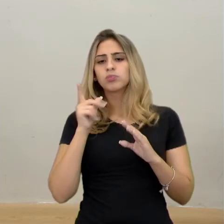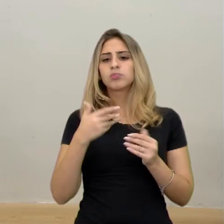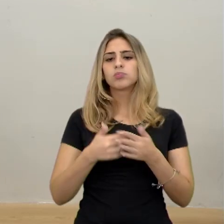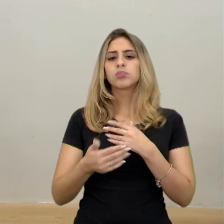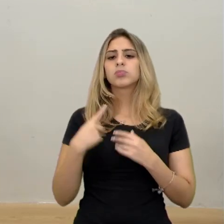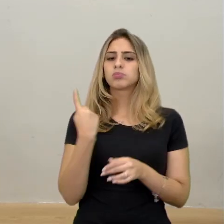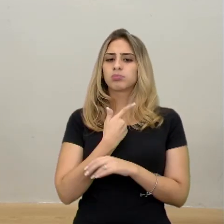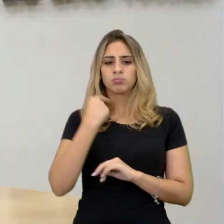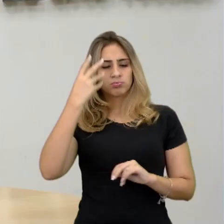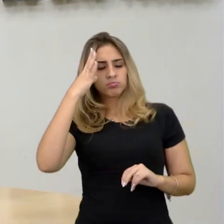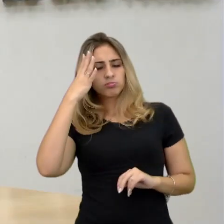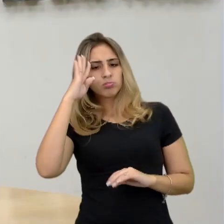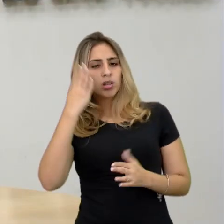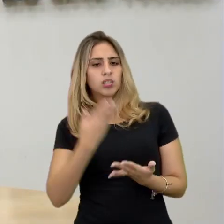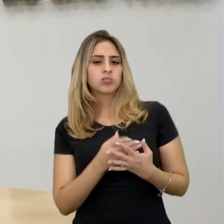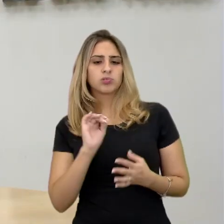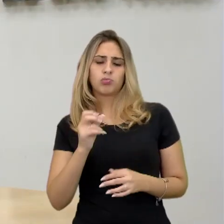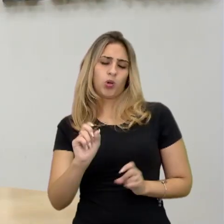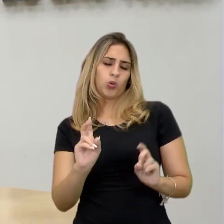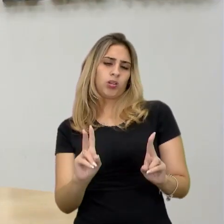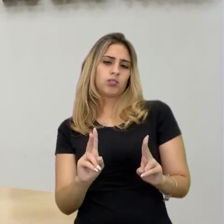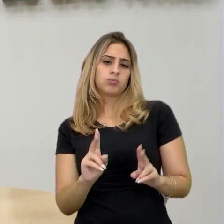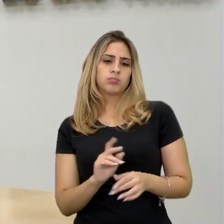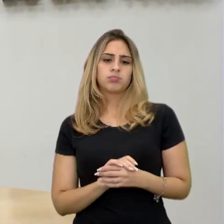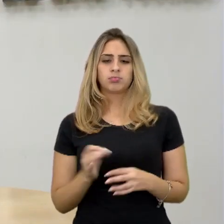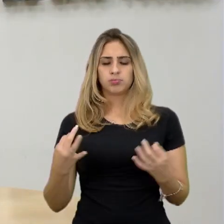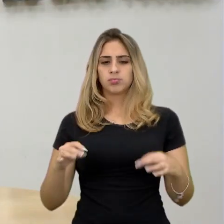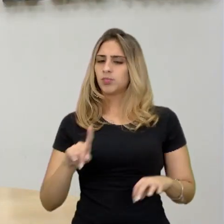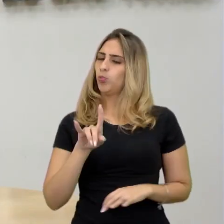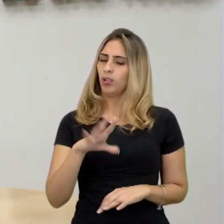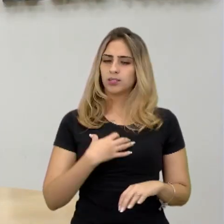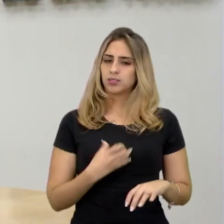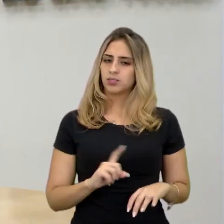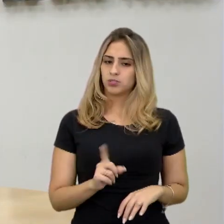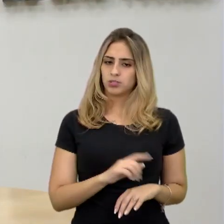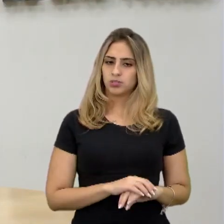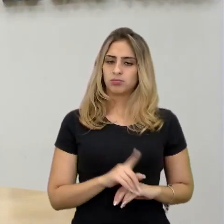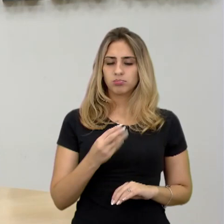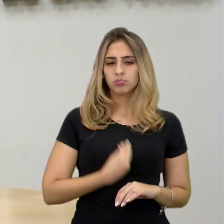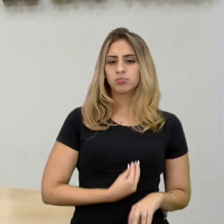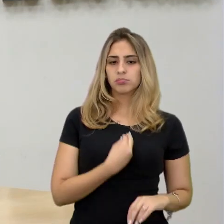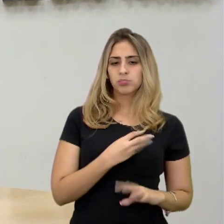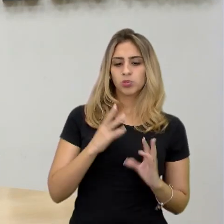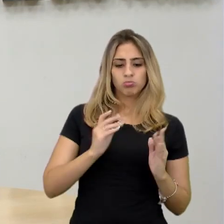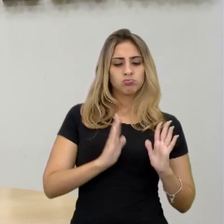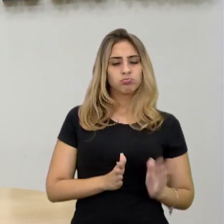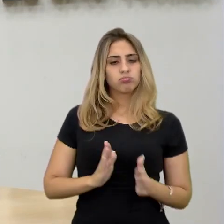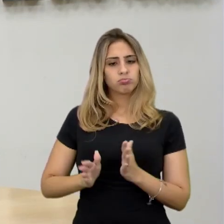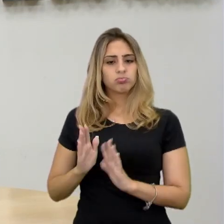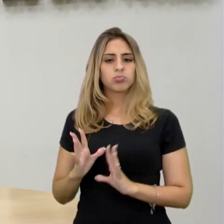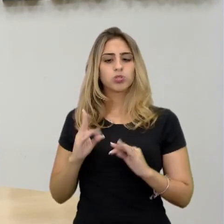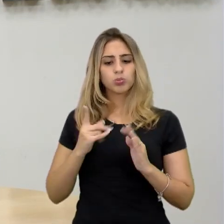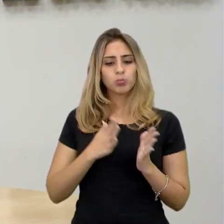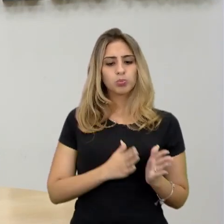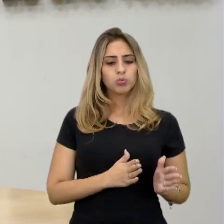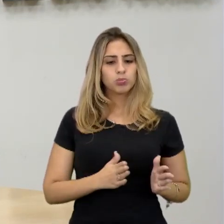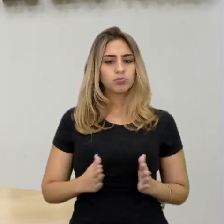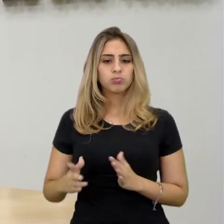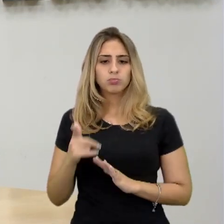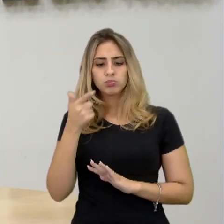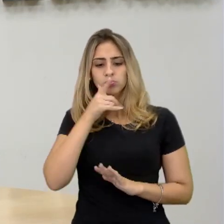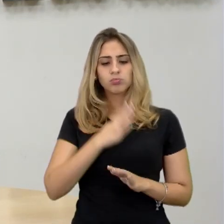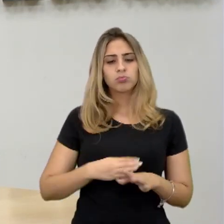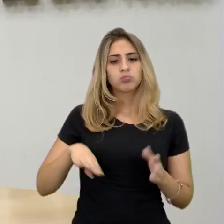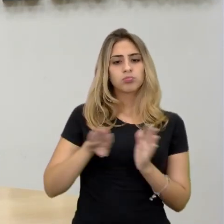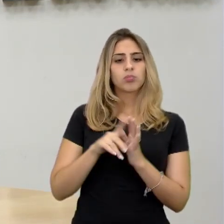só acredita, né? A gente fala, tá bom, tá certo, mas não é assim. Existe toda uma etapa, né? Todo um processo para ele chegar